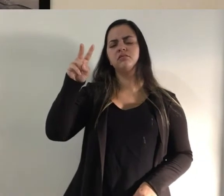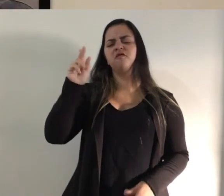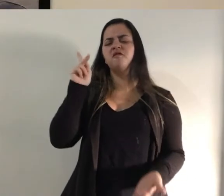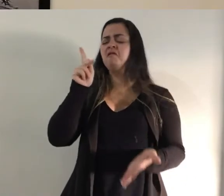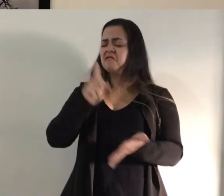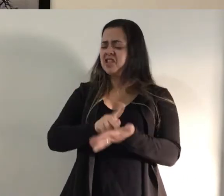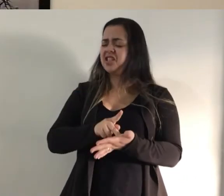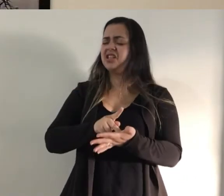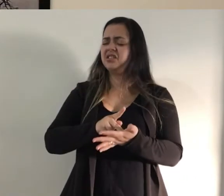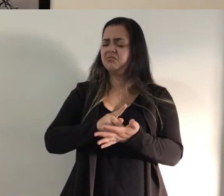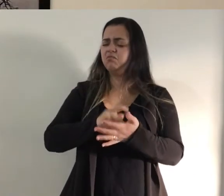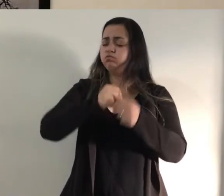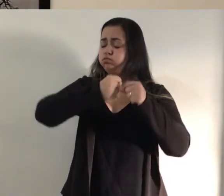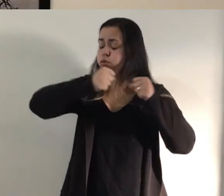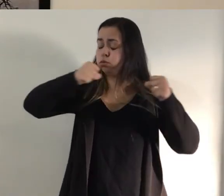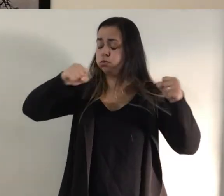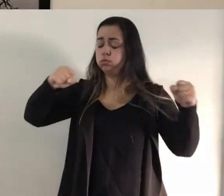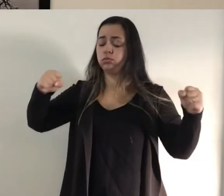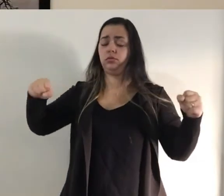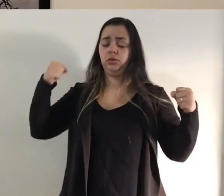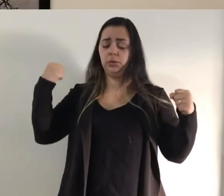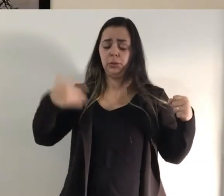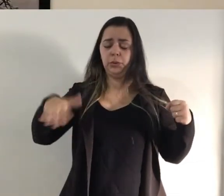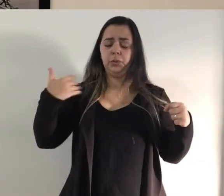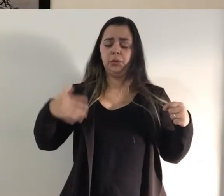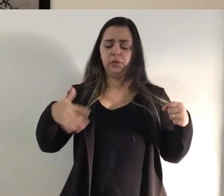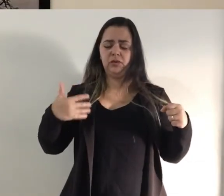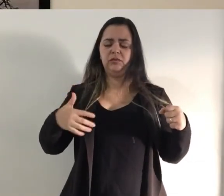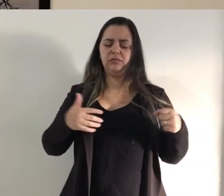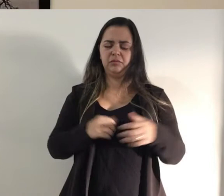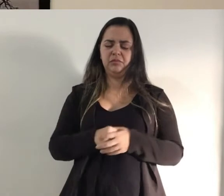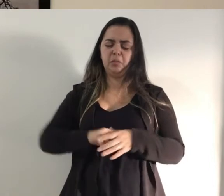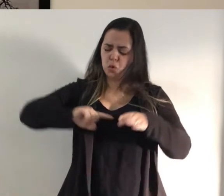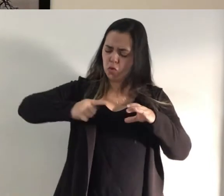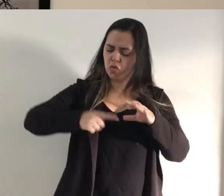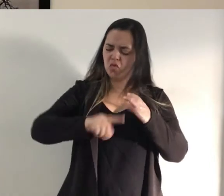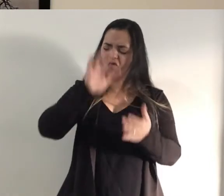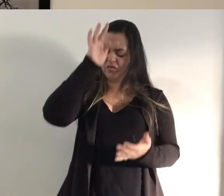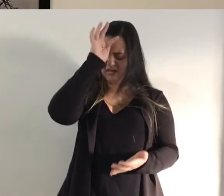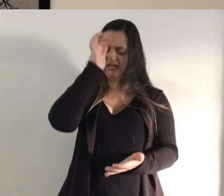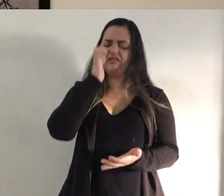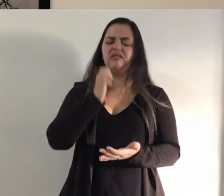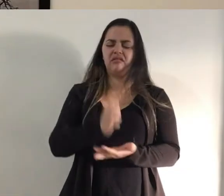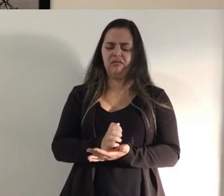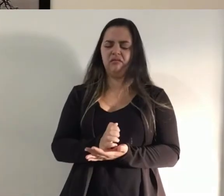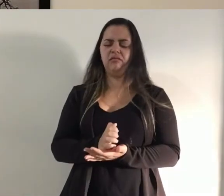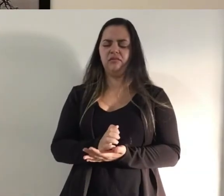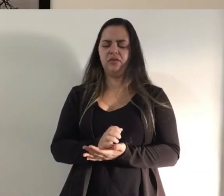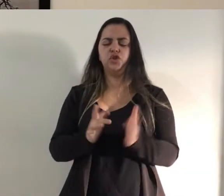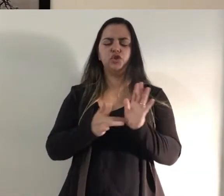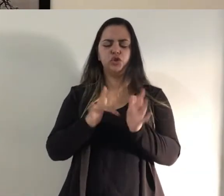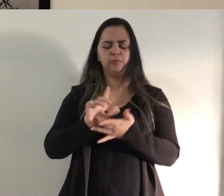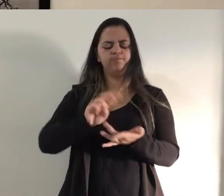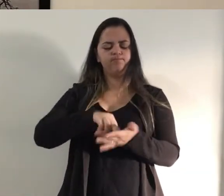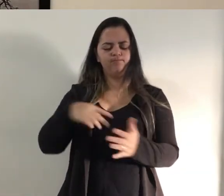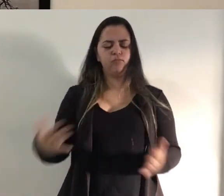uma tão fundamental verdade para a nossa fé. Jesus ressuscitou. Ele vive,